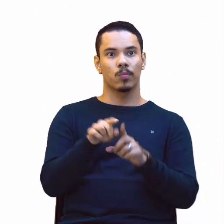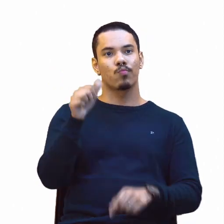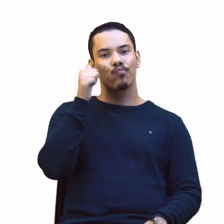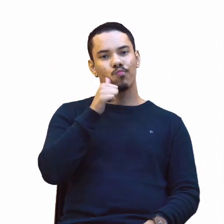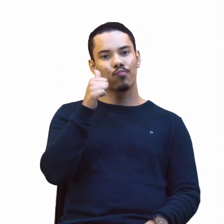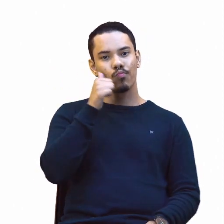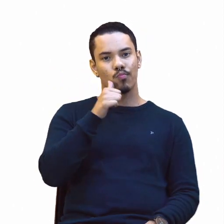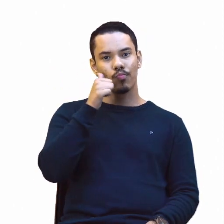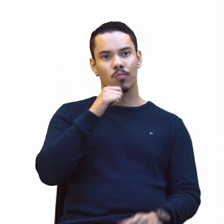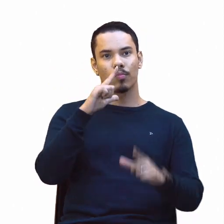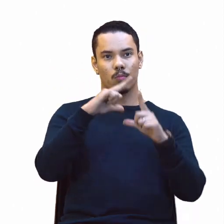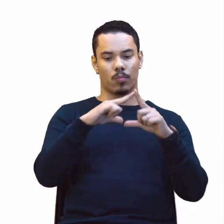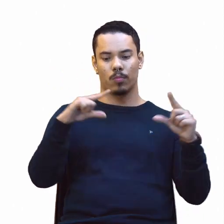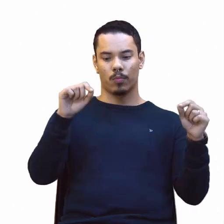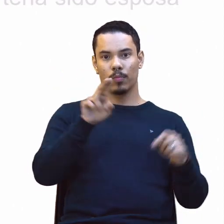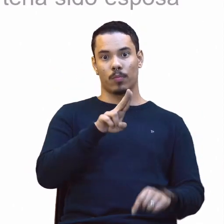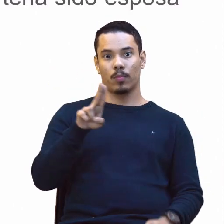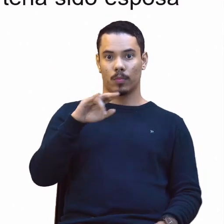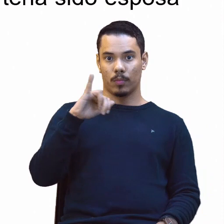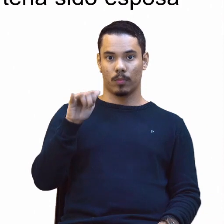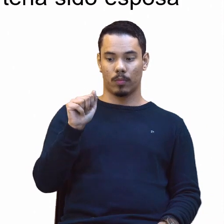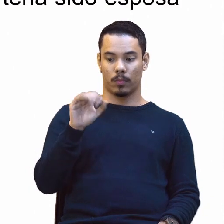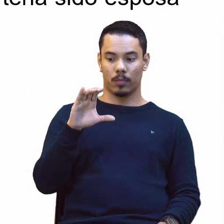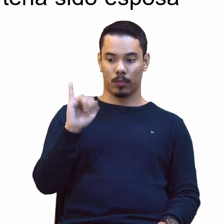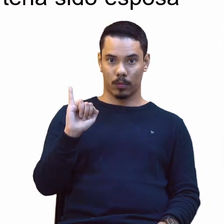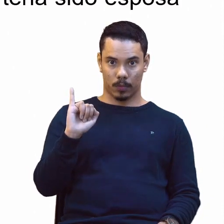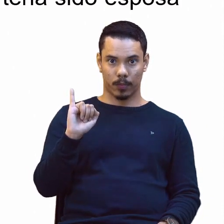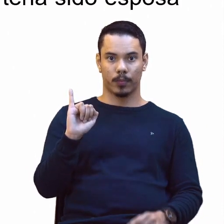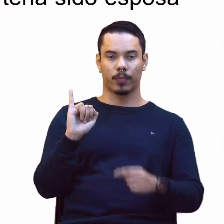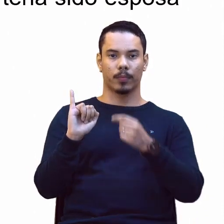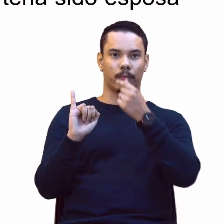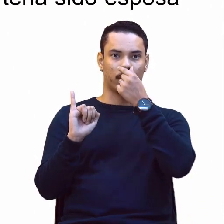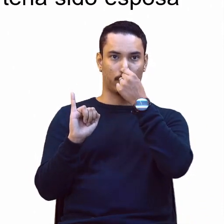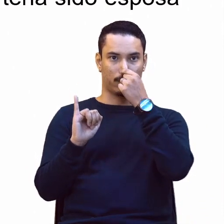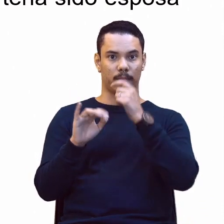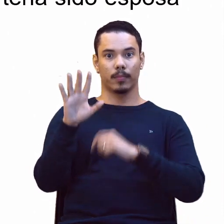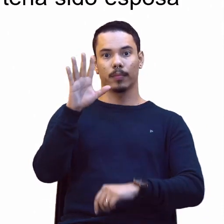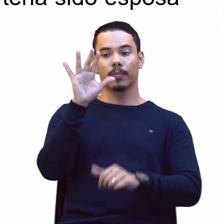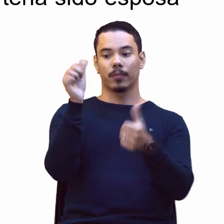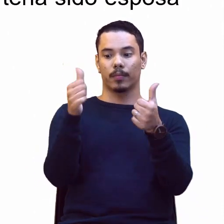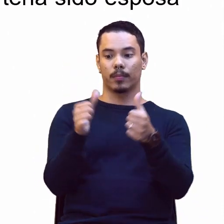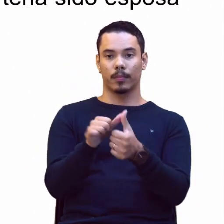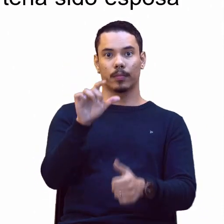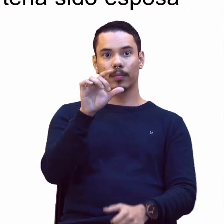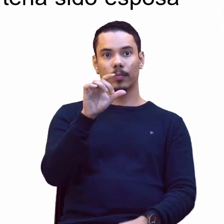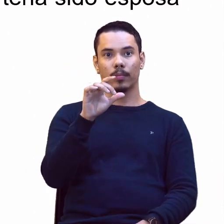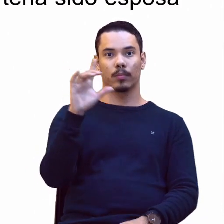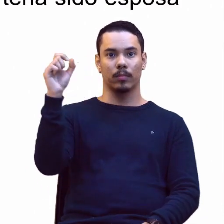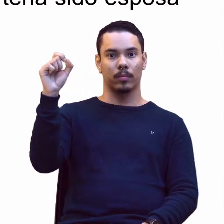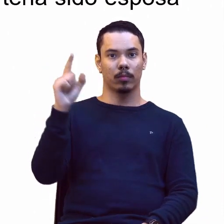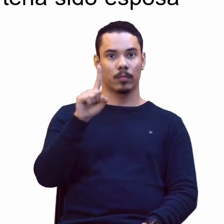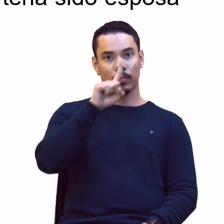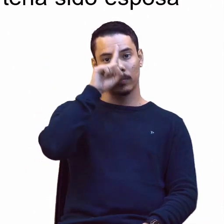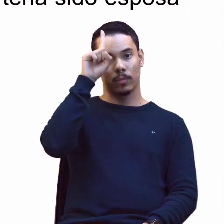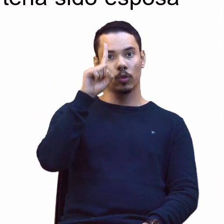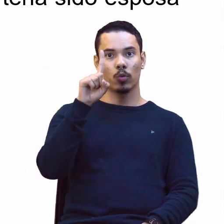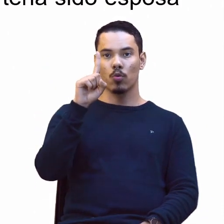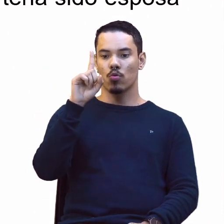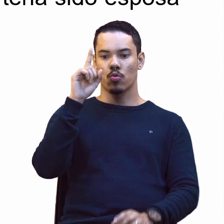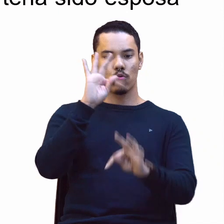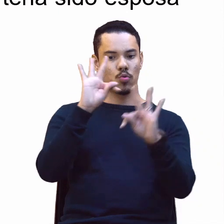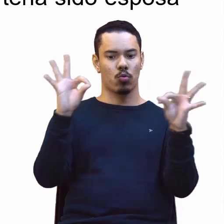de Jaci, sol e lua, né? O deus do sol seria o criador de todos, dos seres vivos,